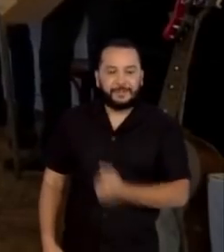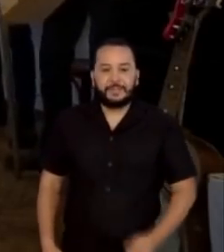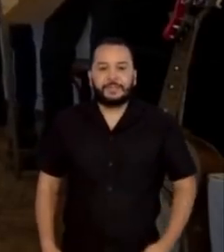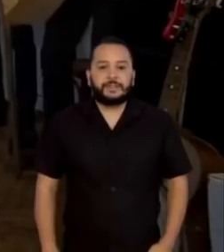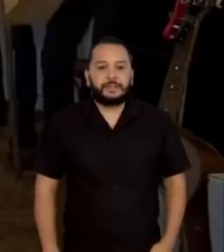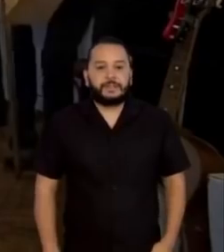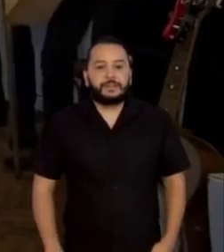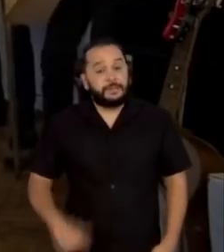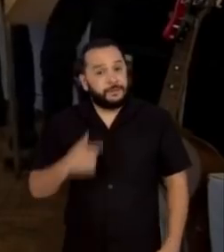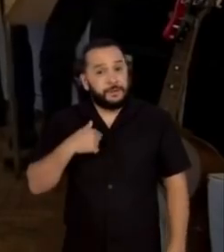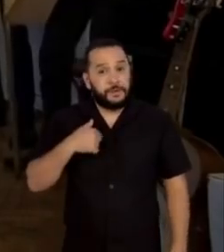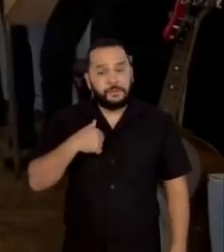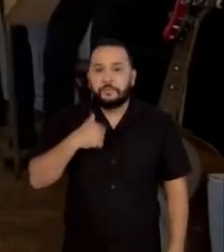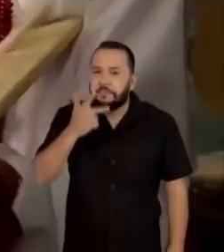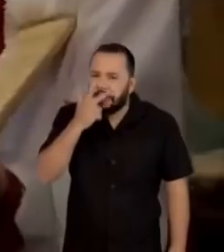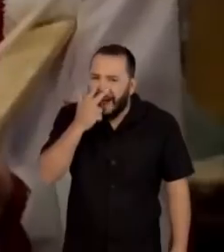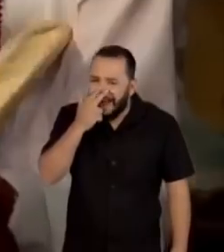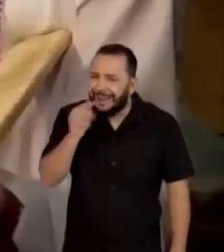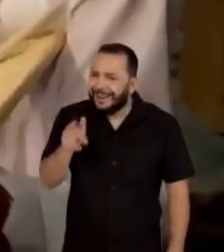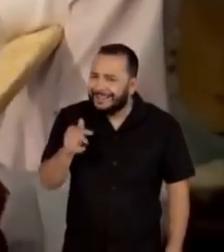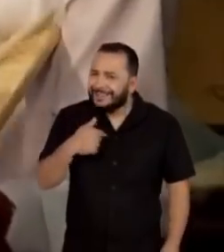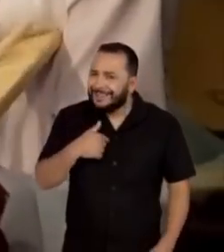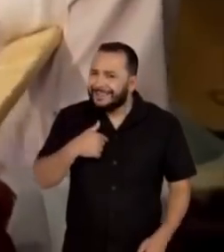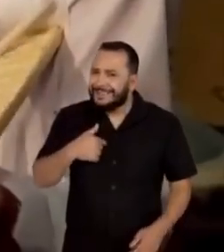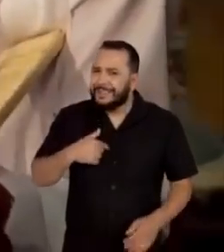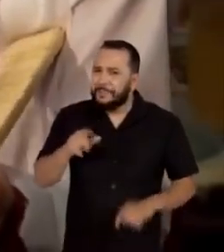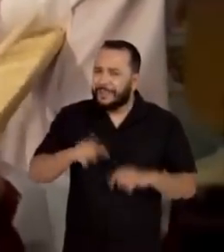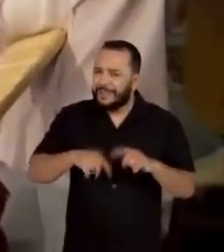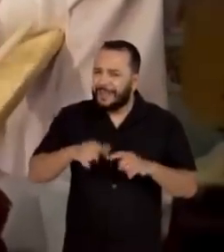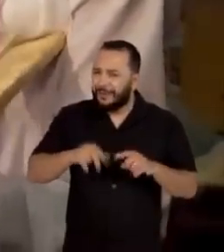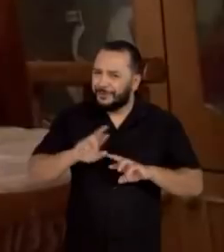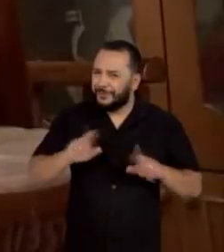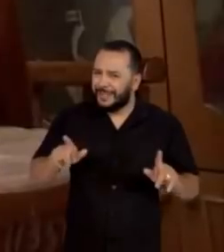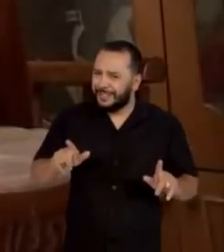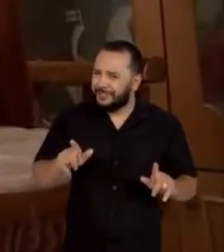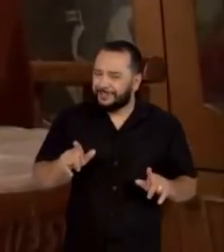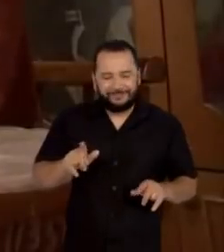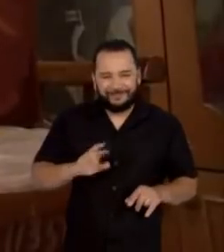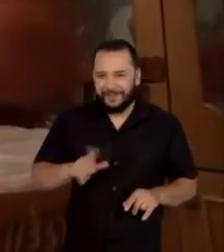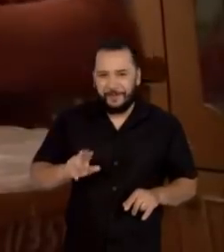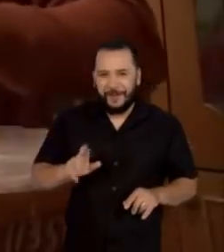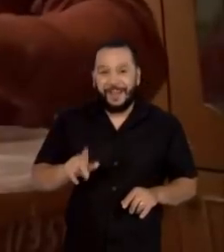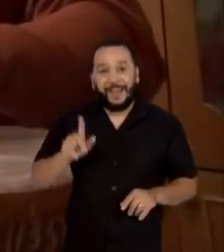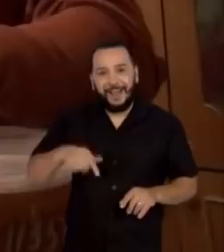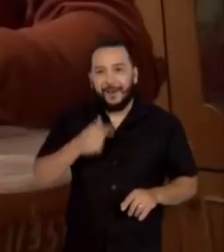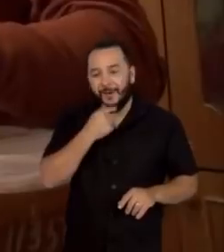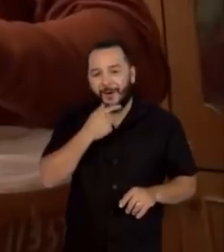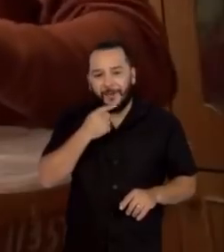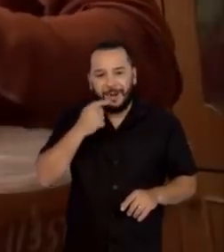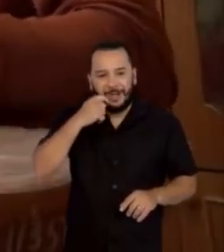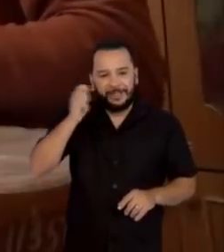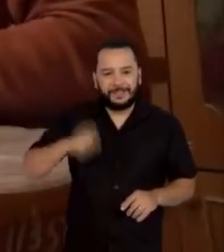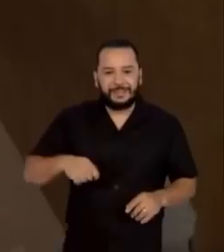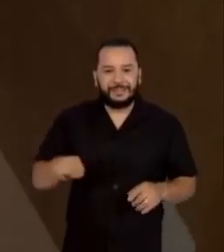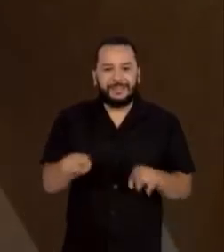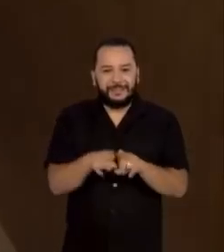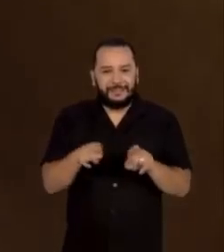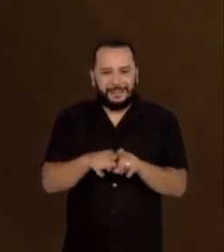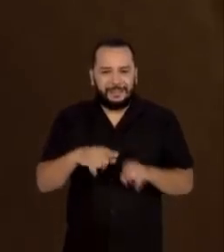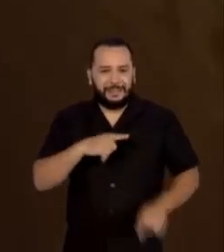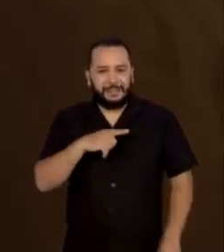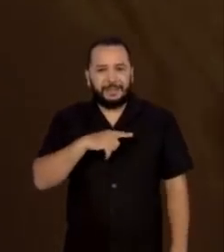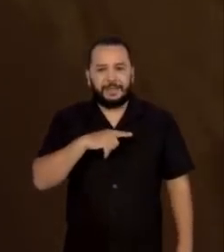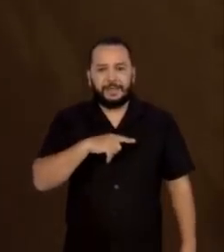Ouvindo a banda tocar, nem parece que os instrumentos têm algo de diferente. Eles são obra do artista ucraniano Bohdan Sechukov,